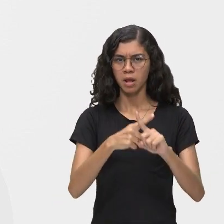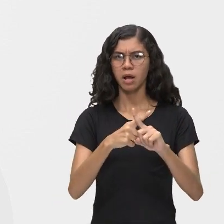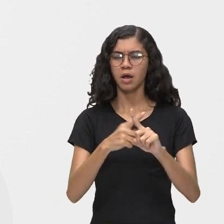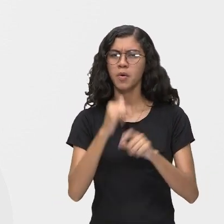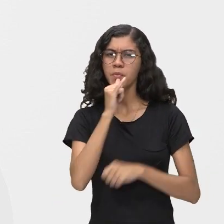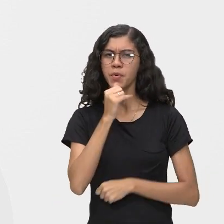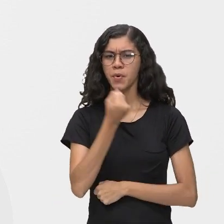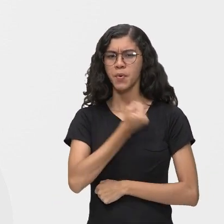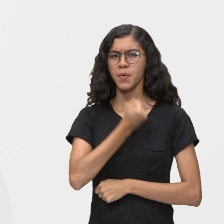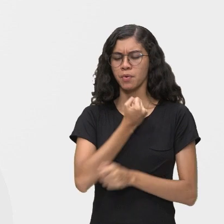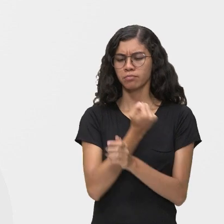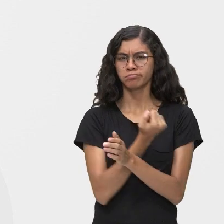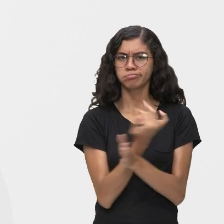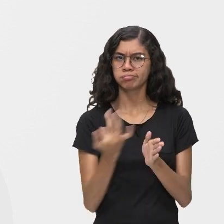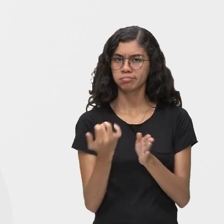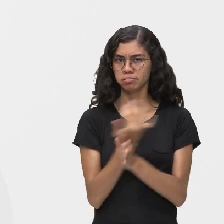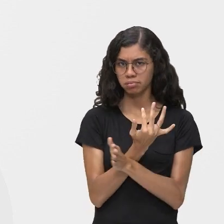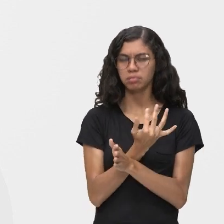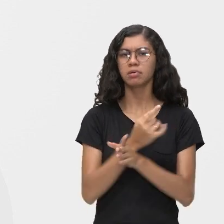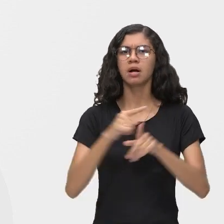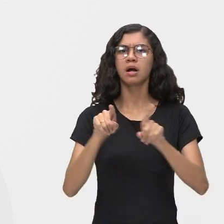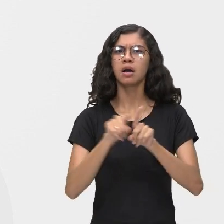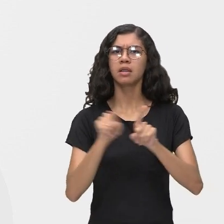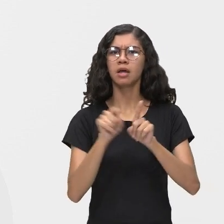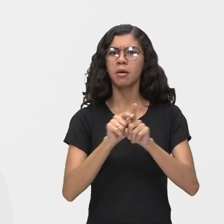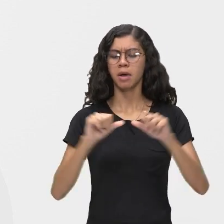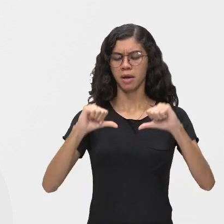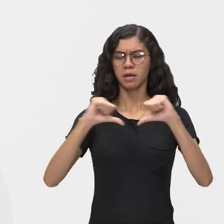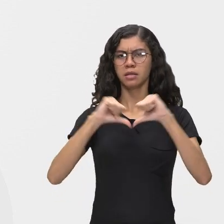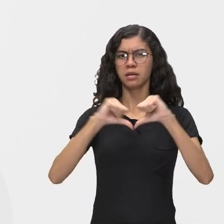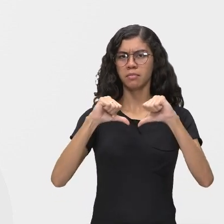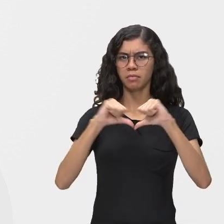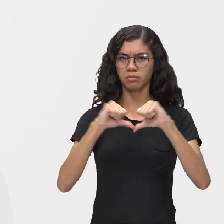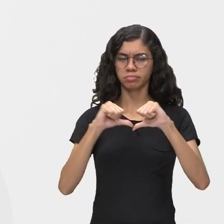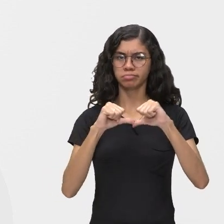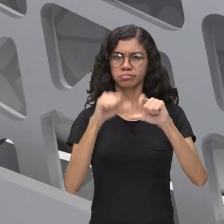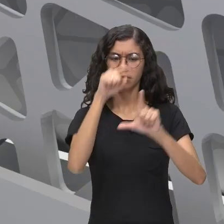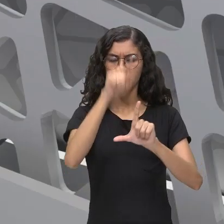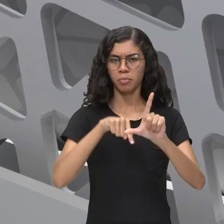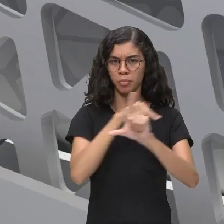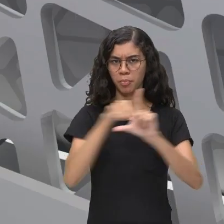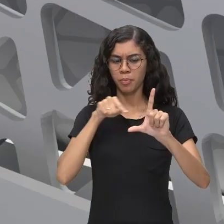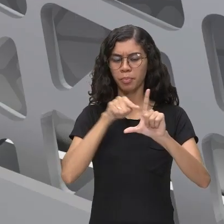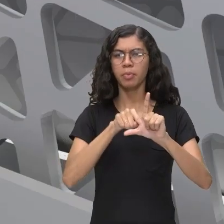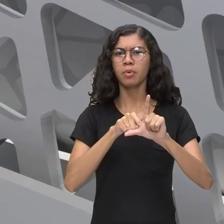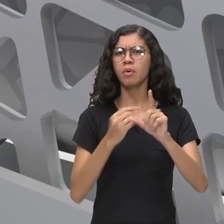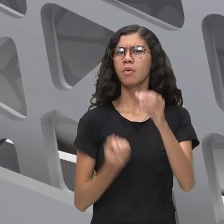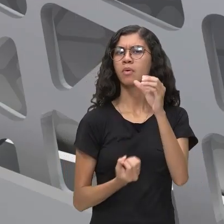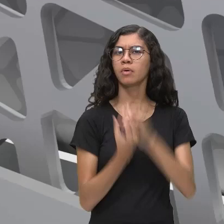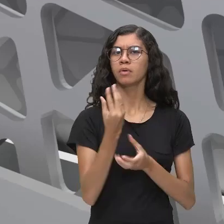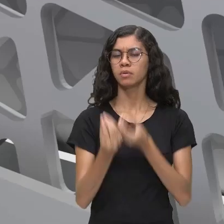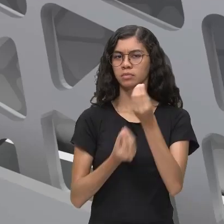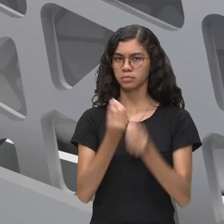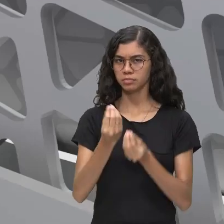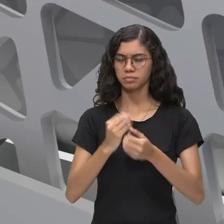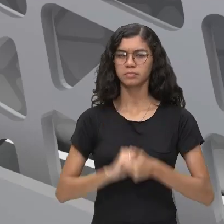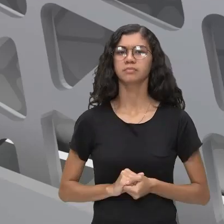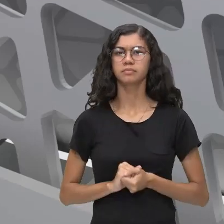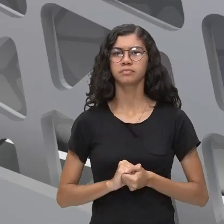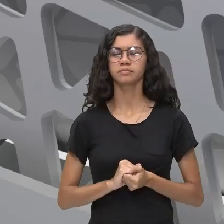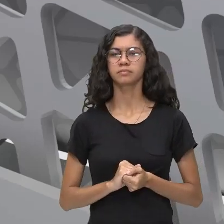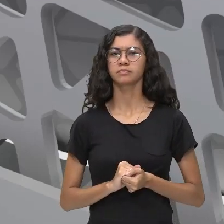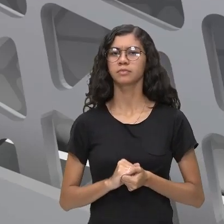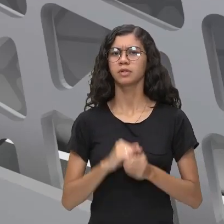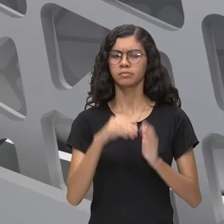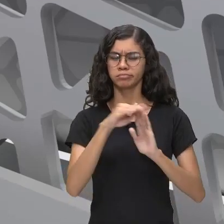inteiro e obtenção de simétrico em relação ao eixo e à origem. Muito bem, alunos. Vamos ao início